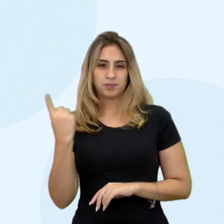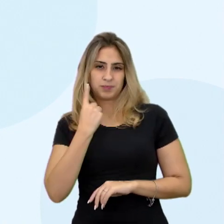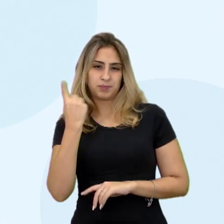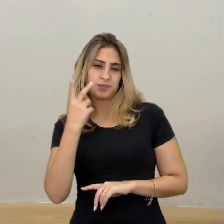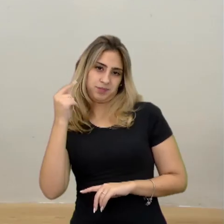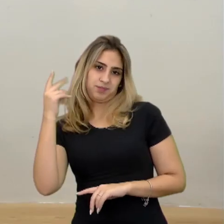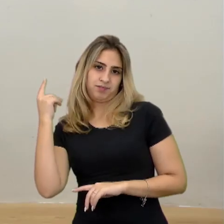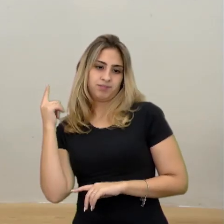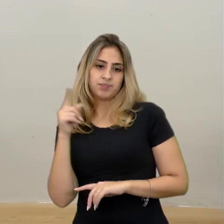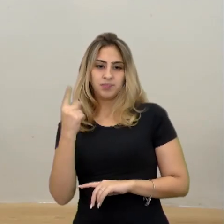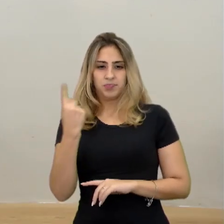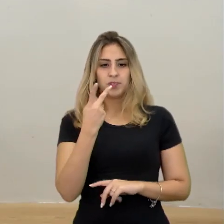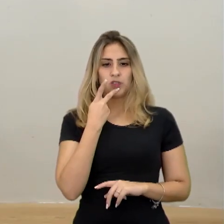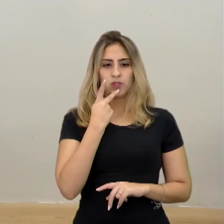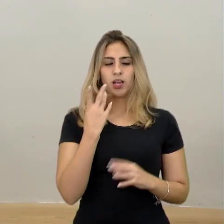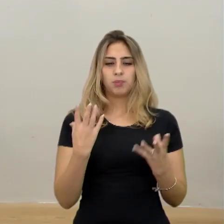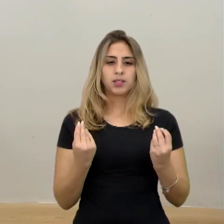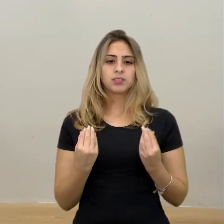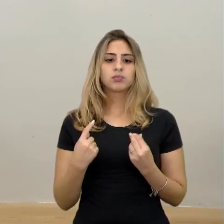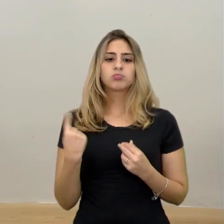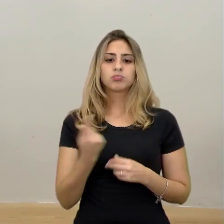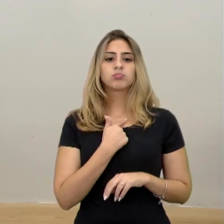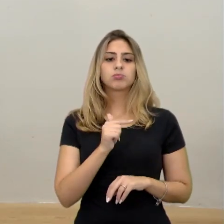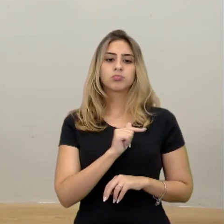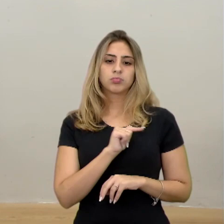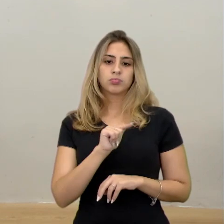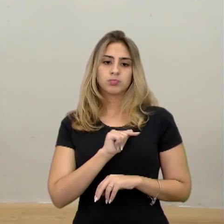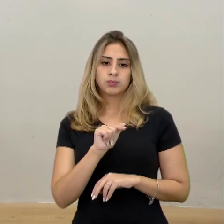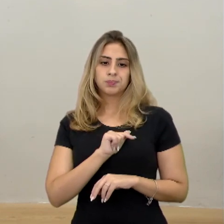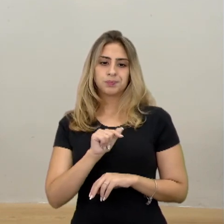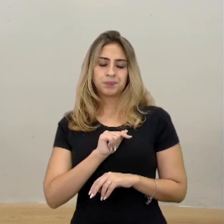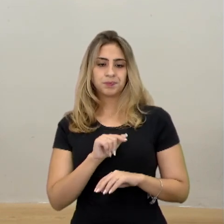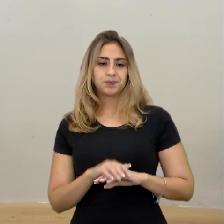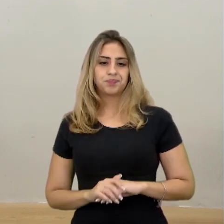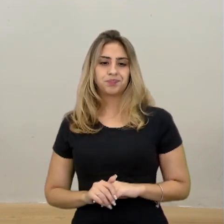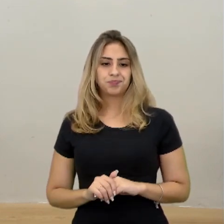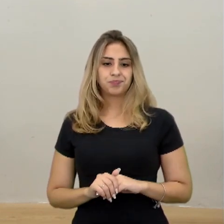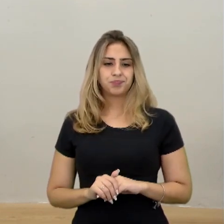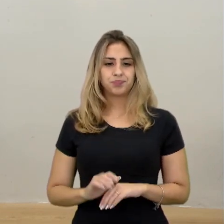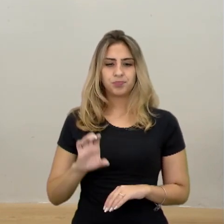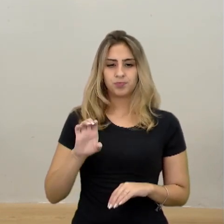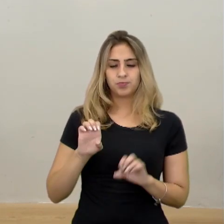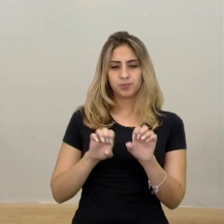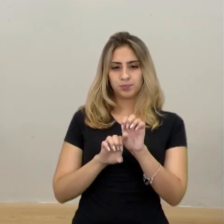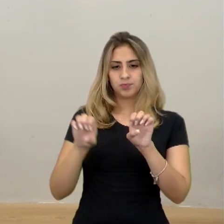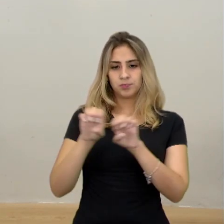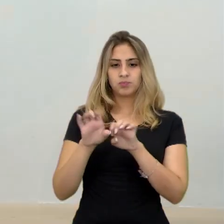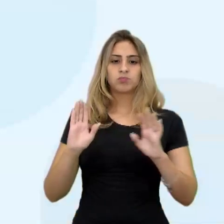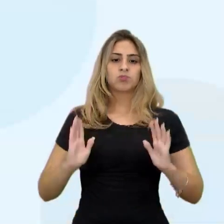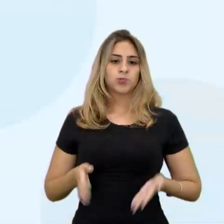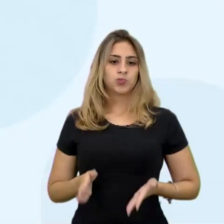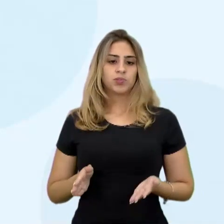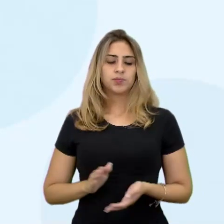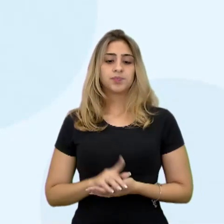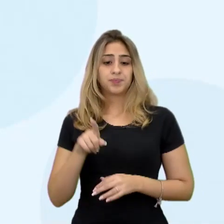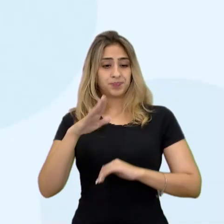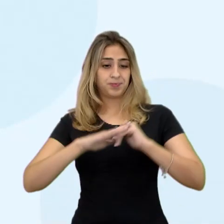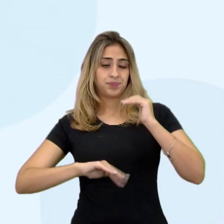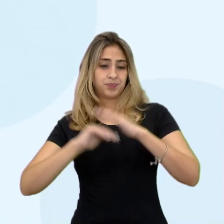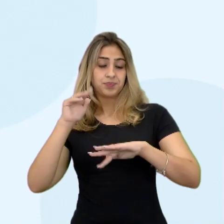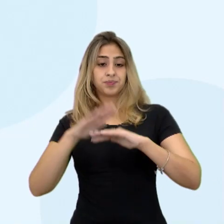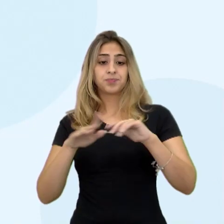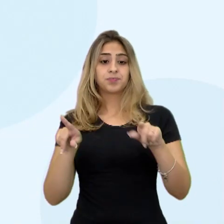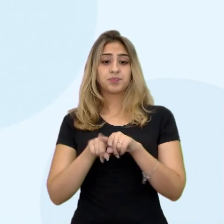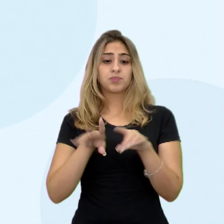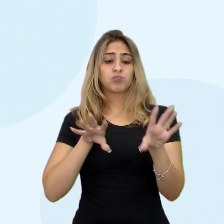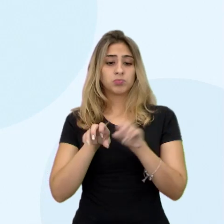do MEG, né, que fala bastante. A gente tem esse eixo É verdade. Ó, essa habilidade também lá